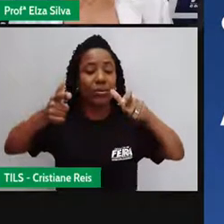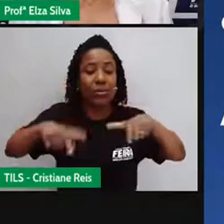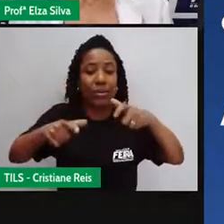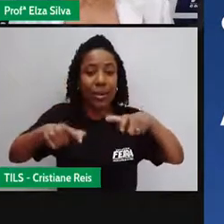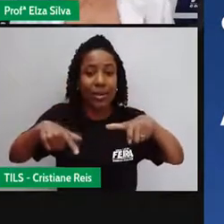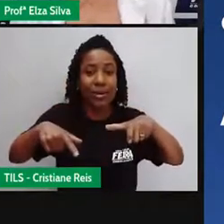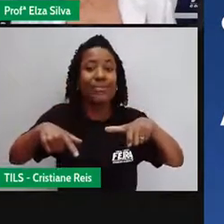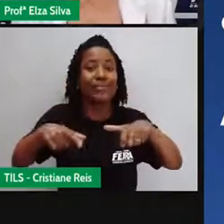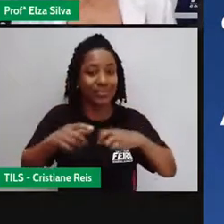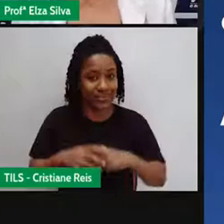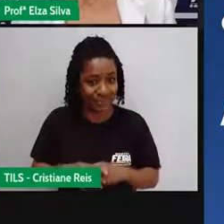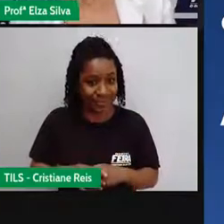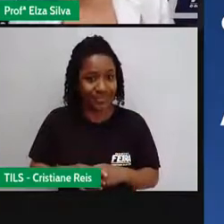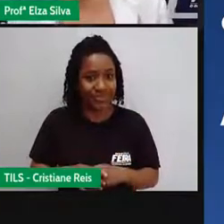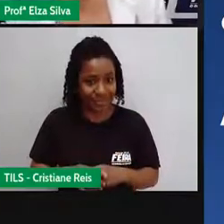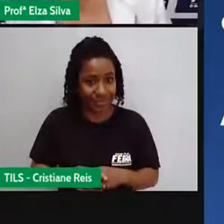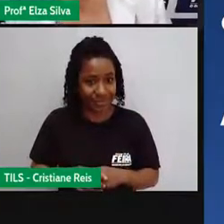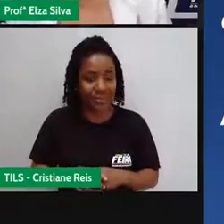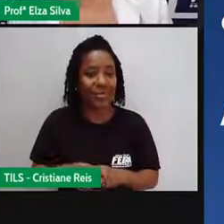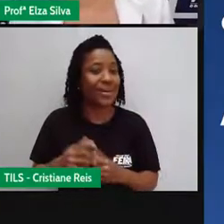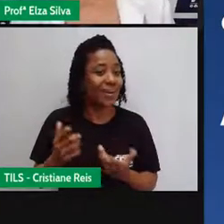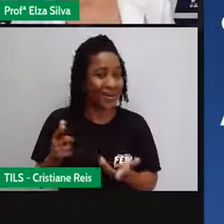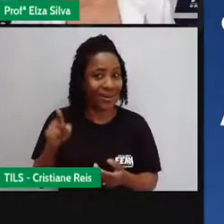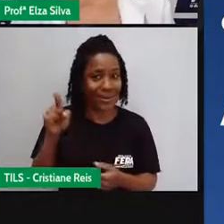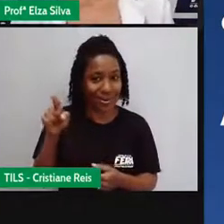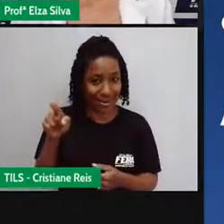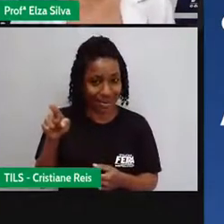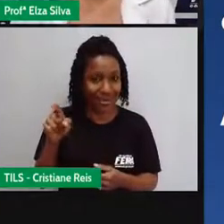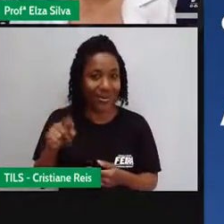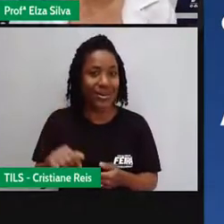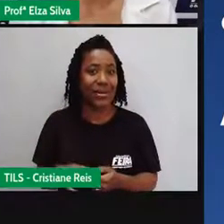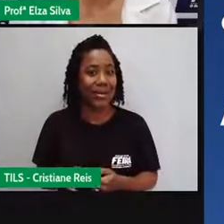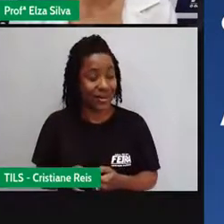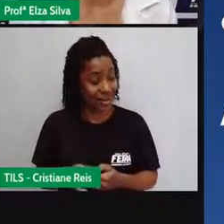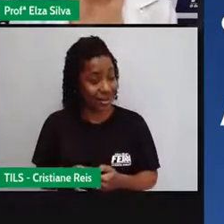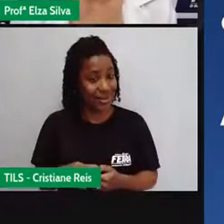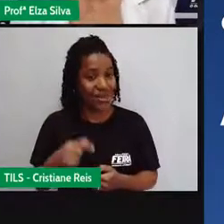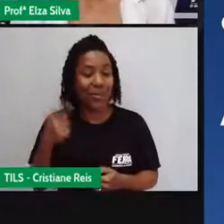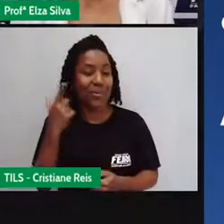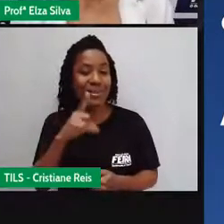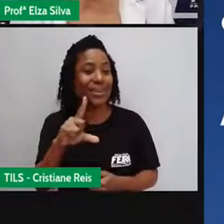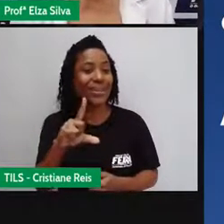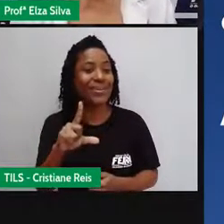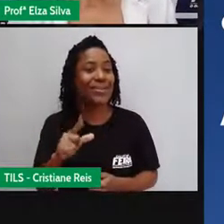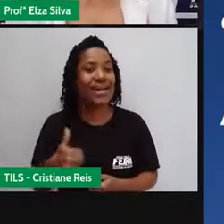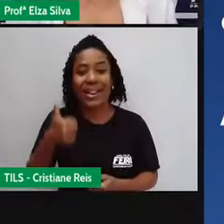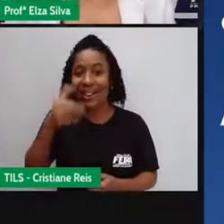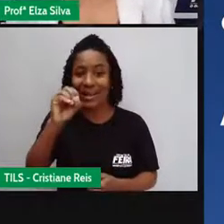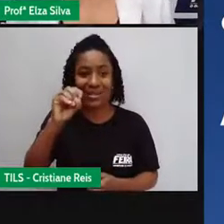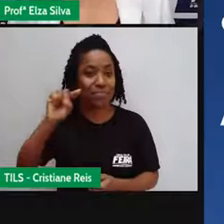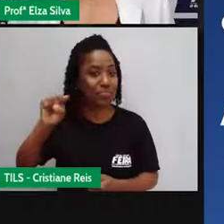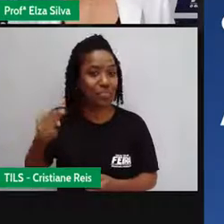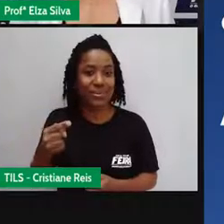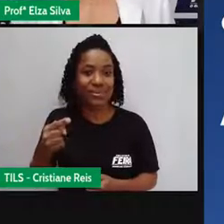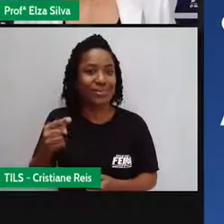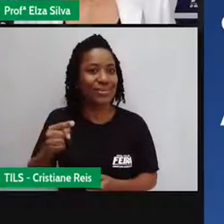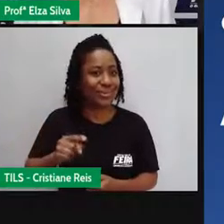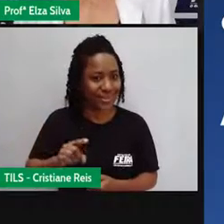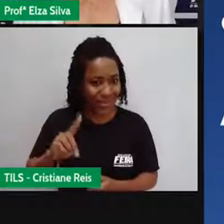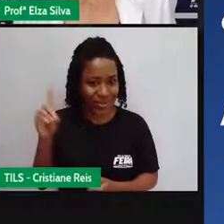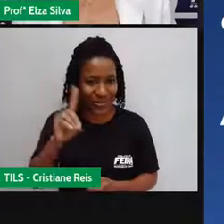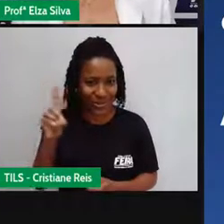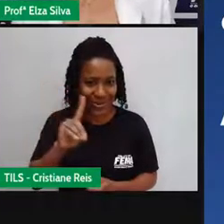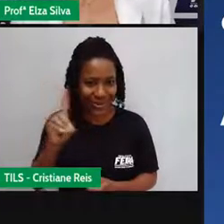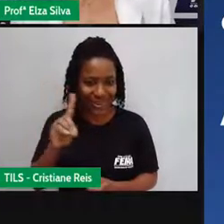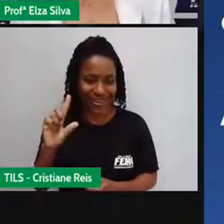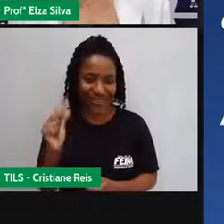York, e o prêmio para quem ganha a competição é $10,000, ok? So, Americans